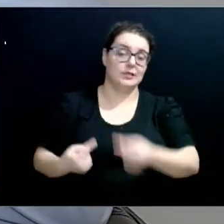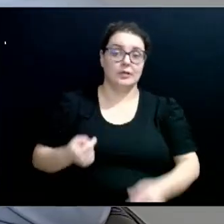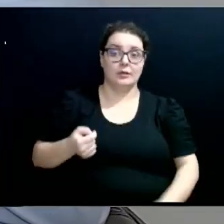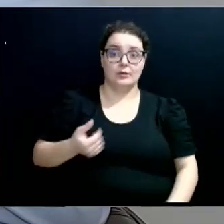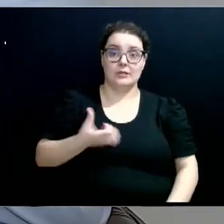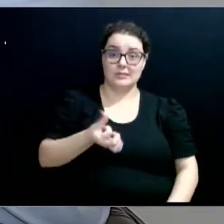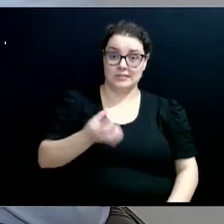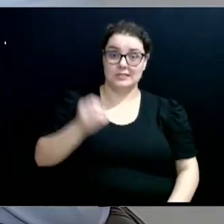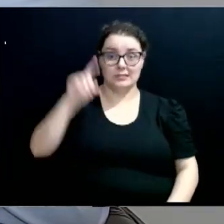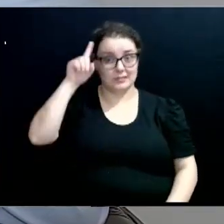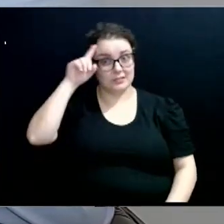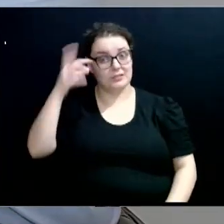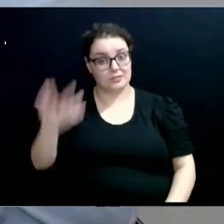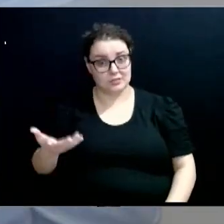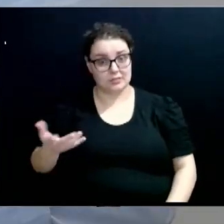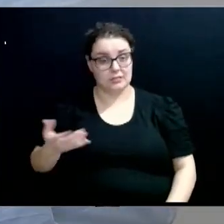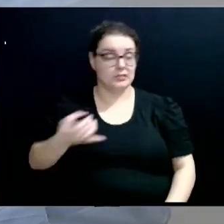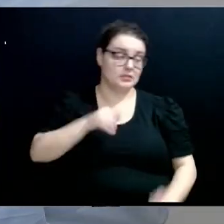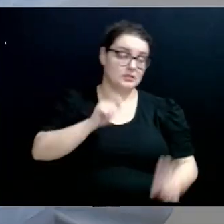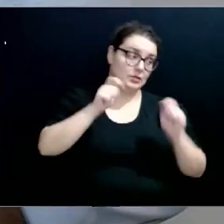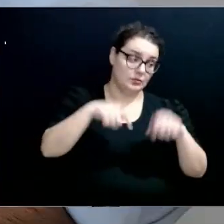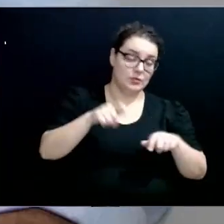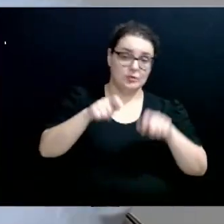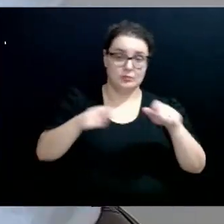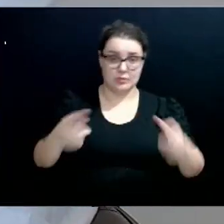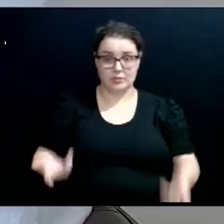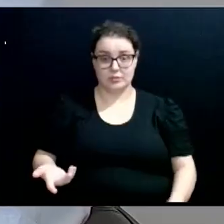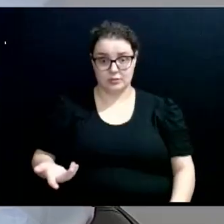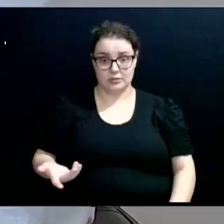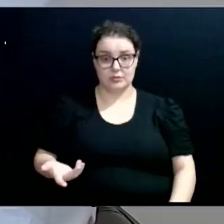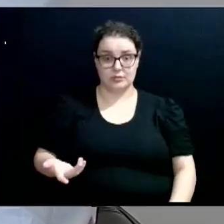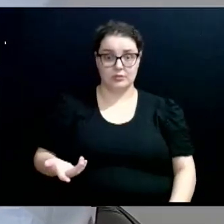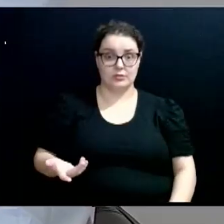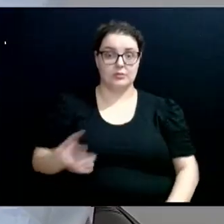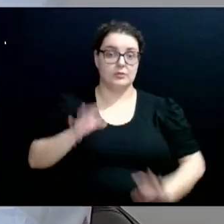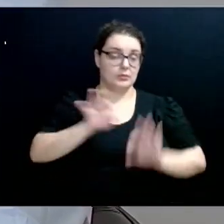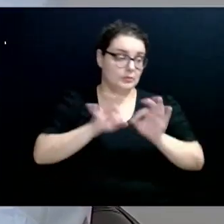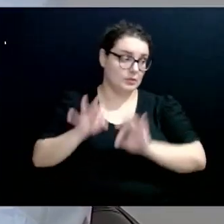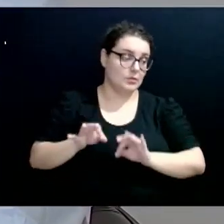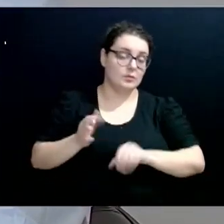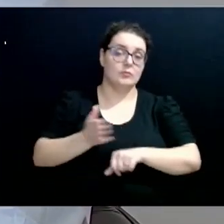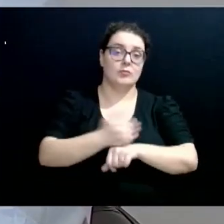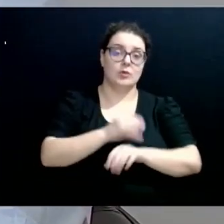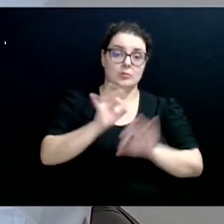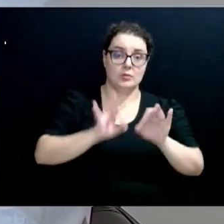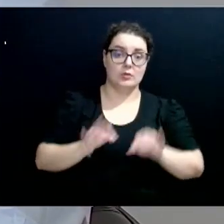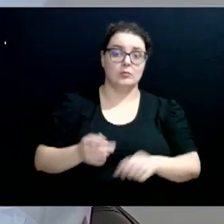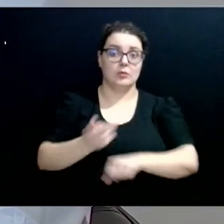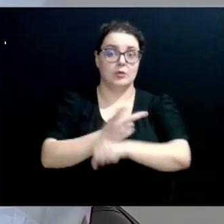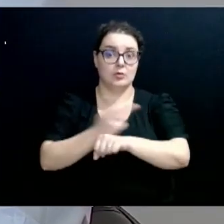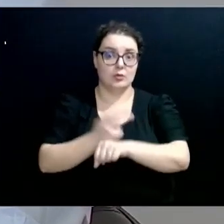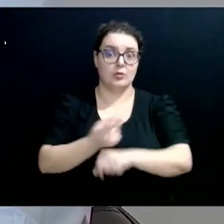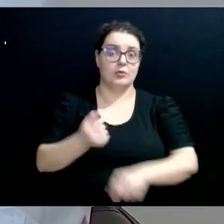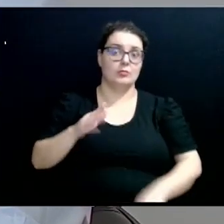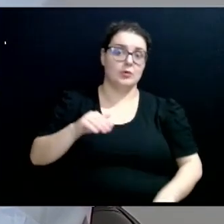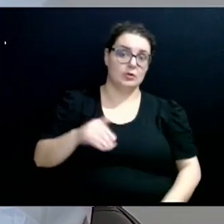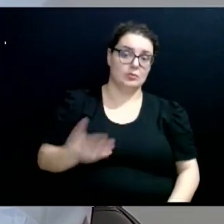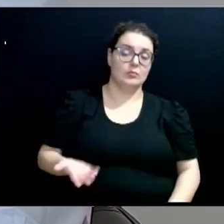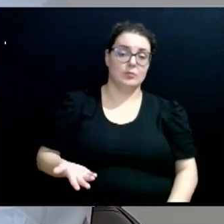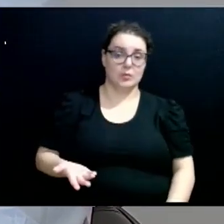de praticamente 60 dias. E, professor, se possível, né, o pessoal que está se organizando com antecedência,